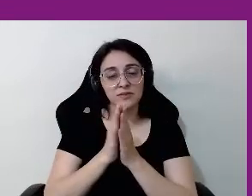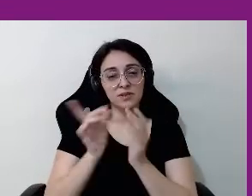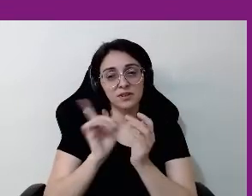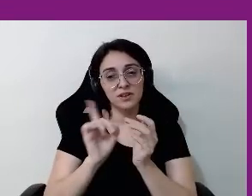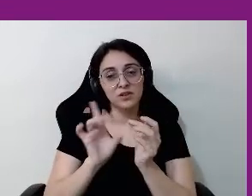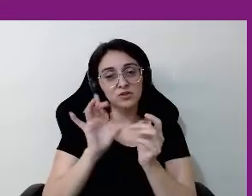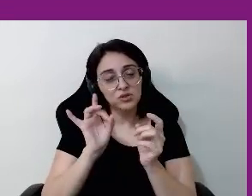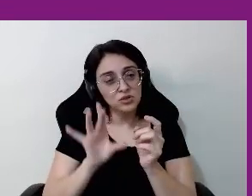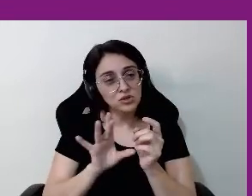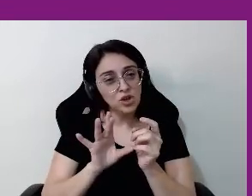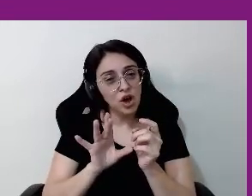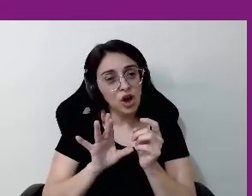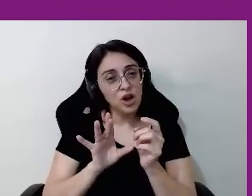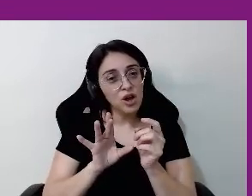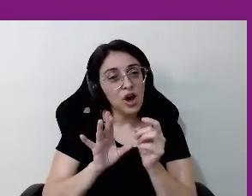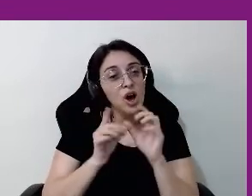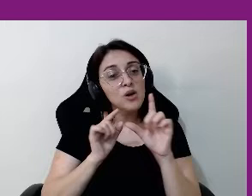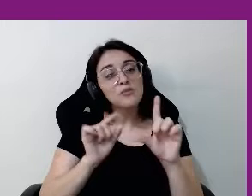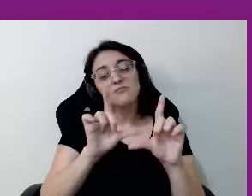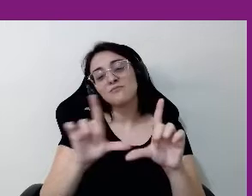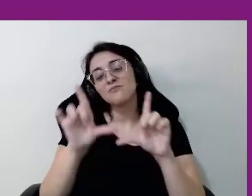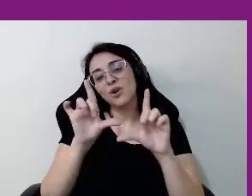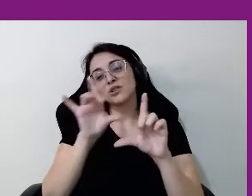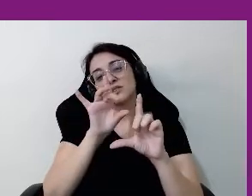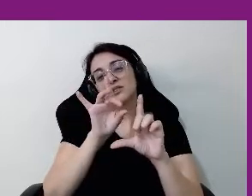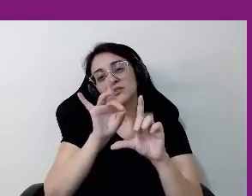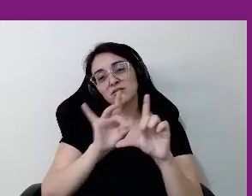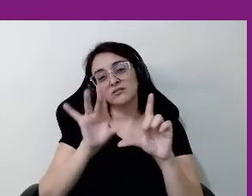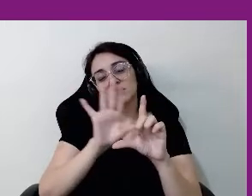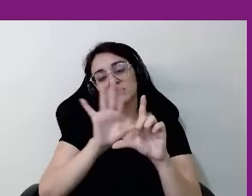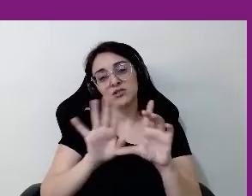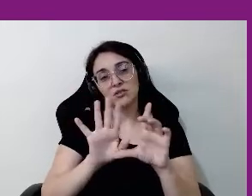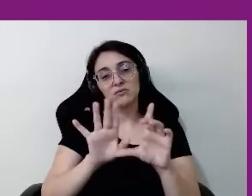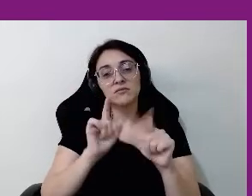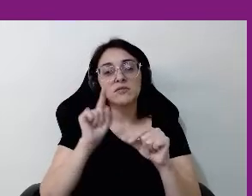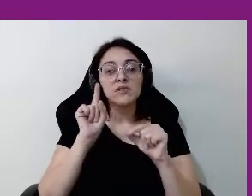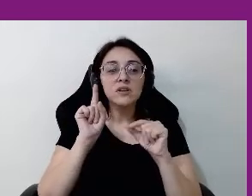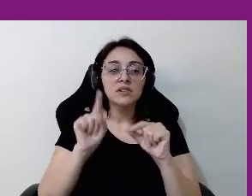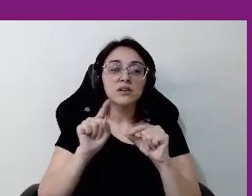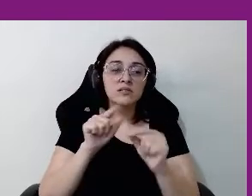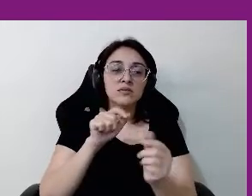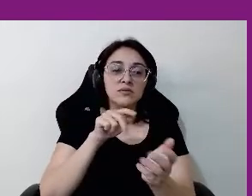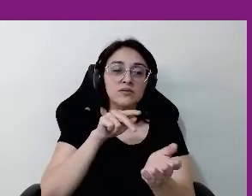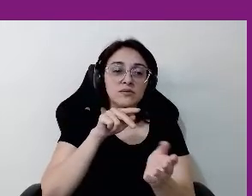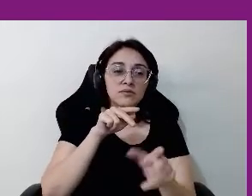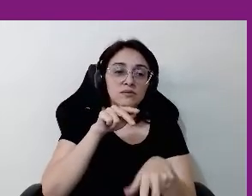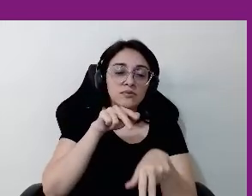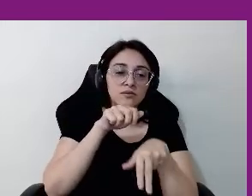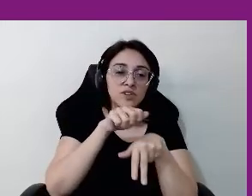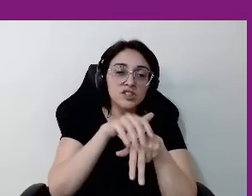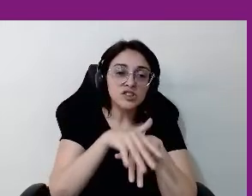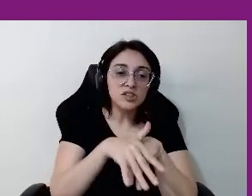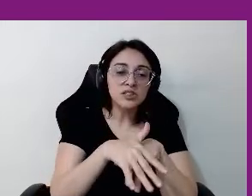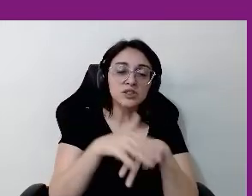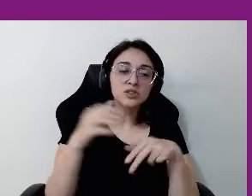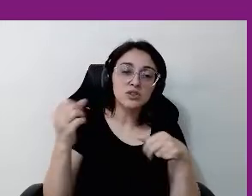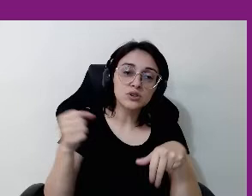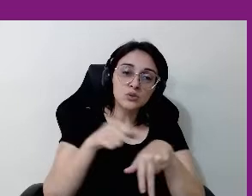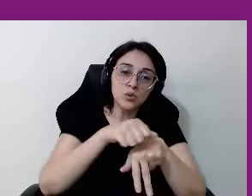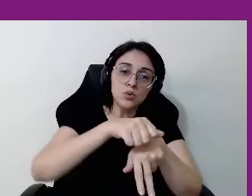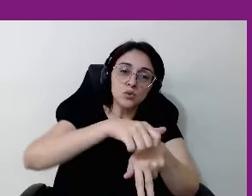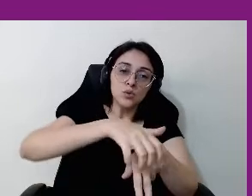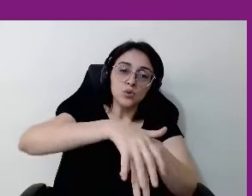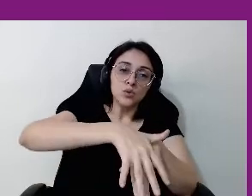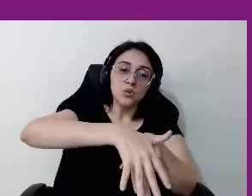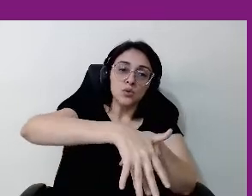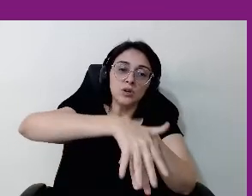só para fins de ilustração. São pacientes sob ventilação de suporte com o